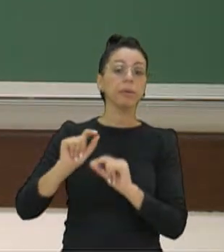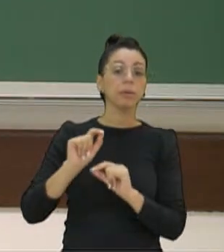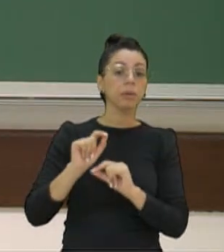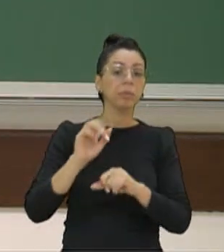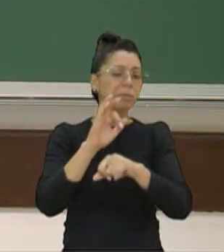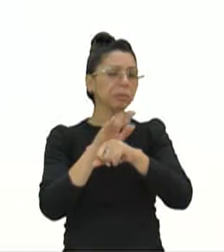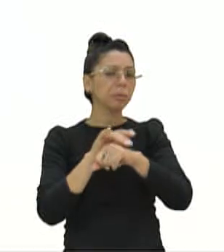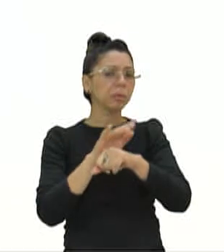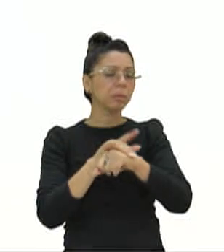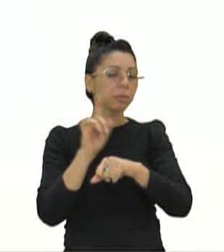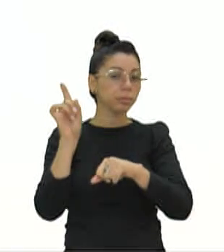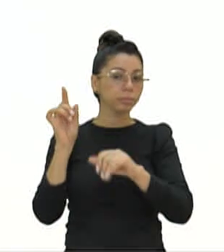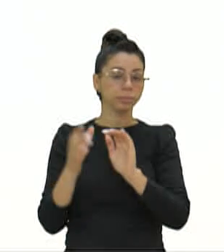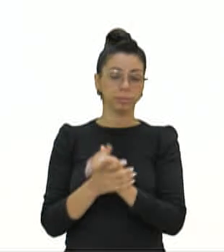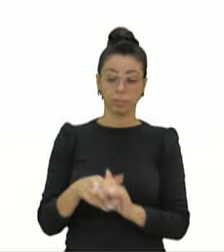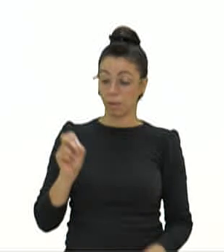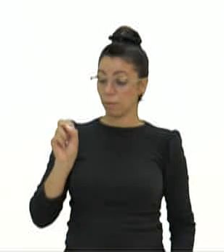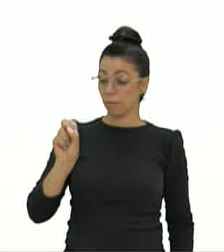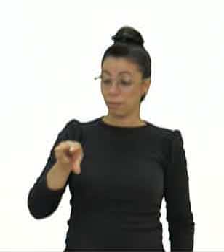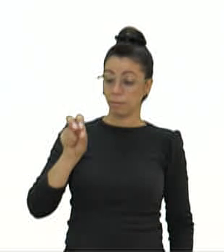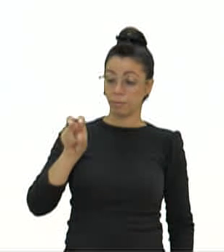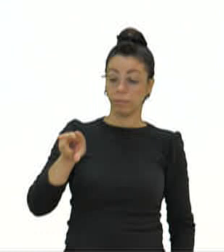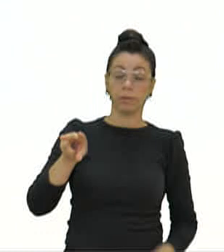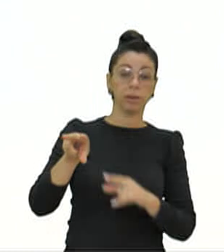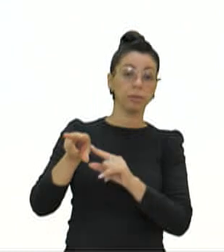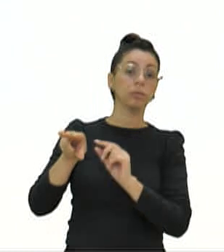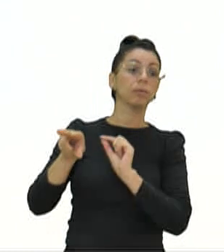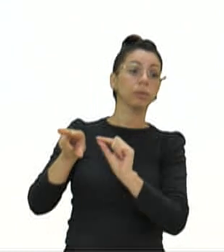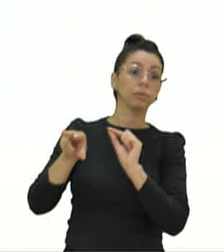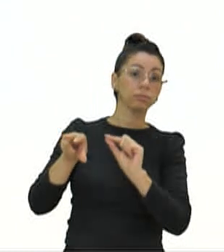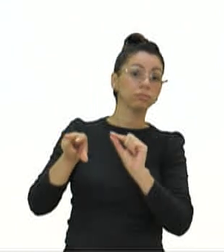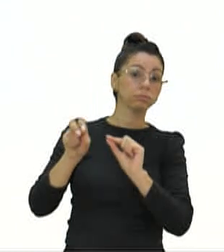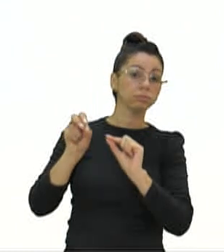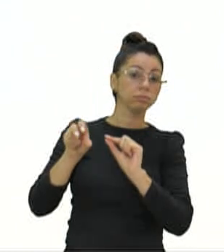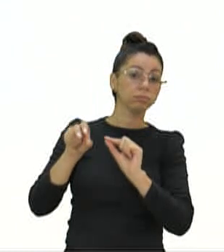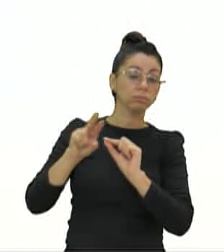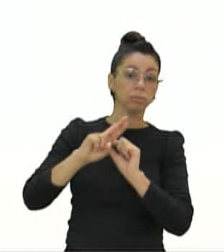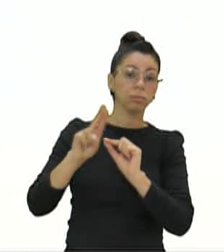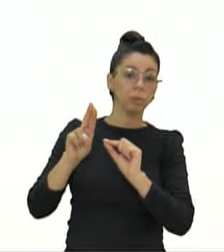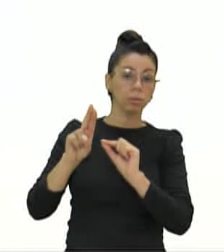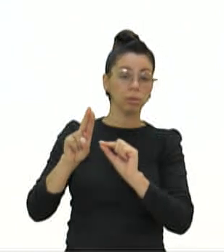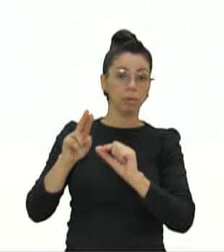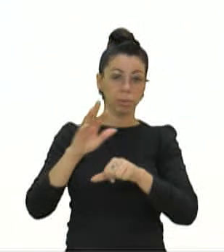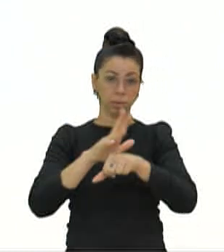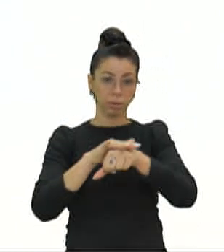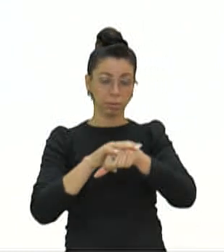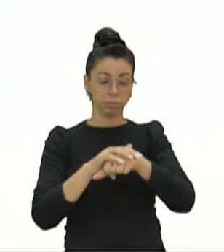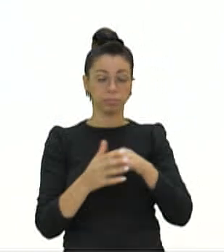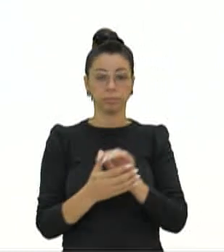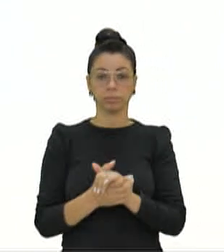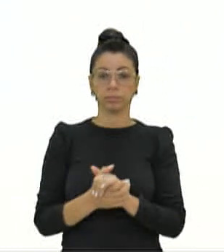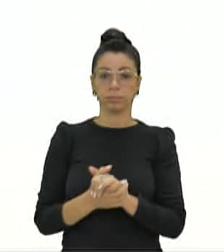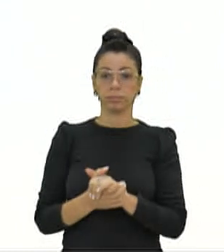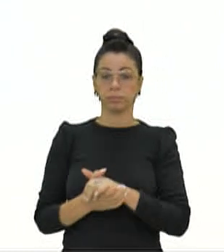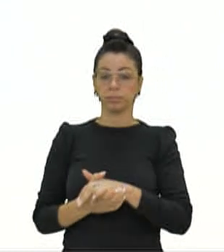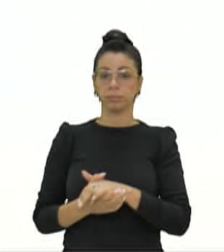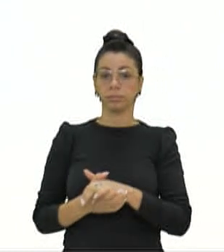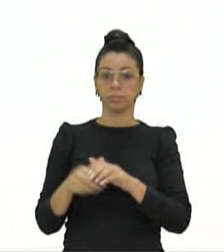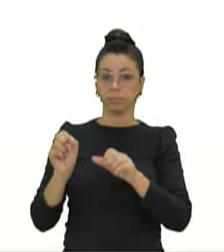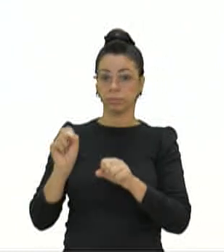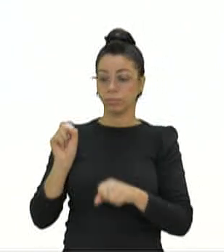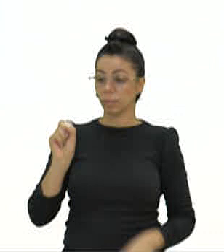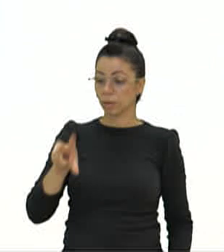Diz o seguinte, os vírus que causam, aí você vai identificar a doença, entram pelo nariz e se instalam